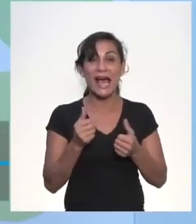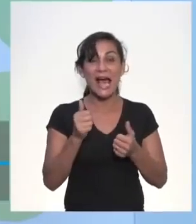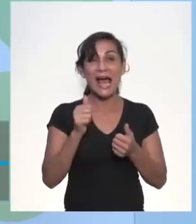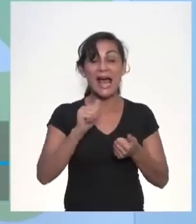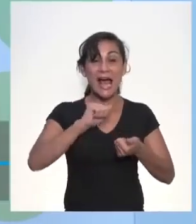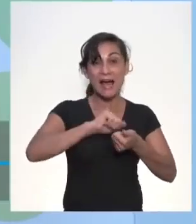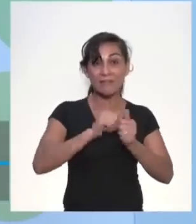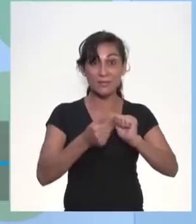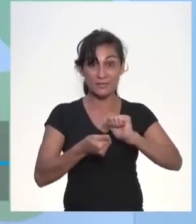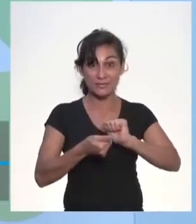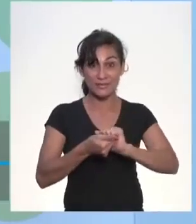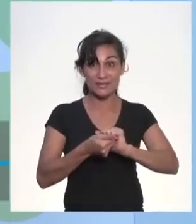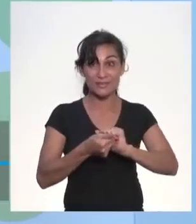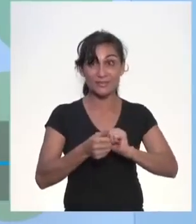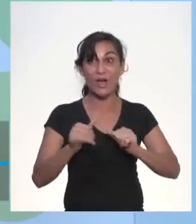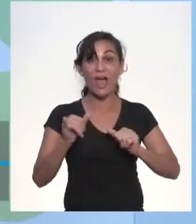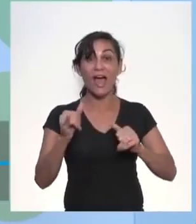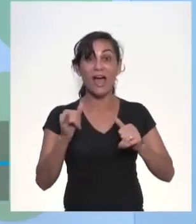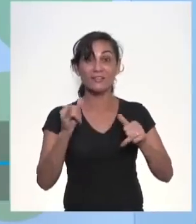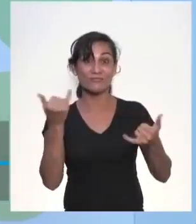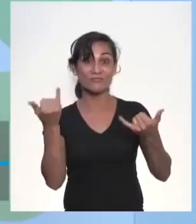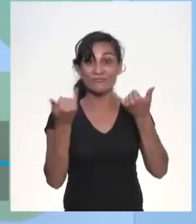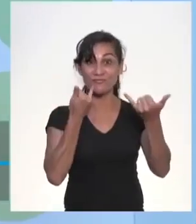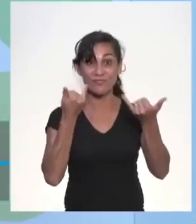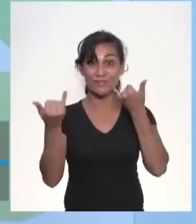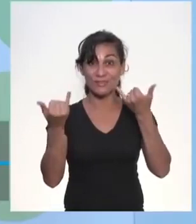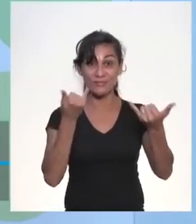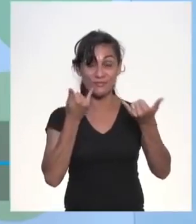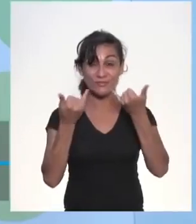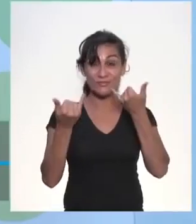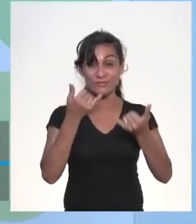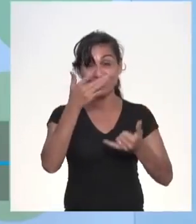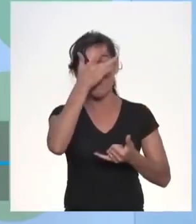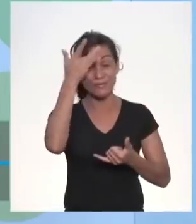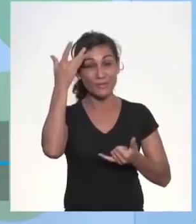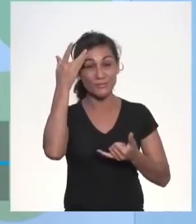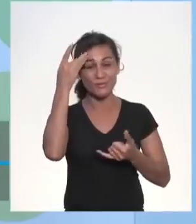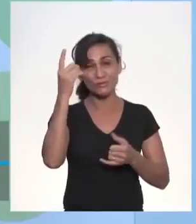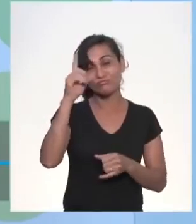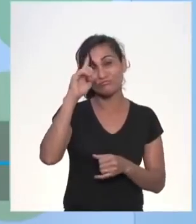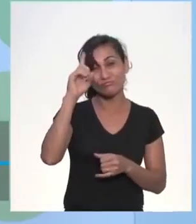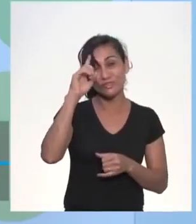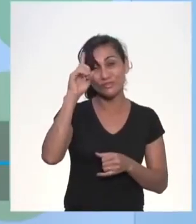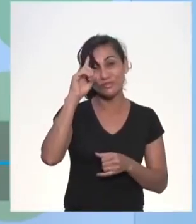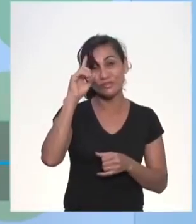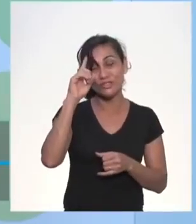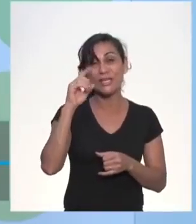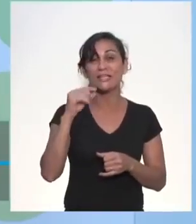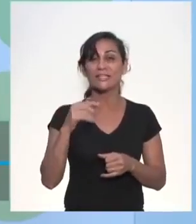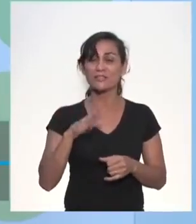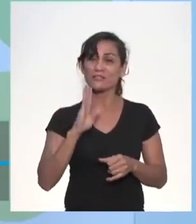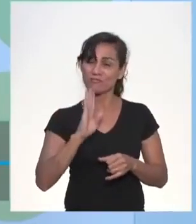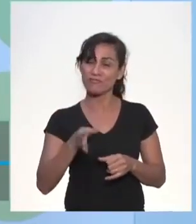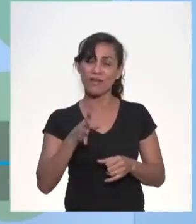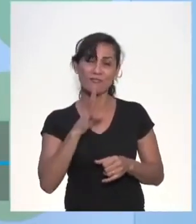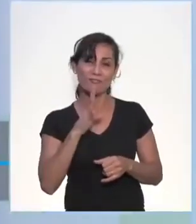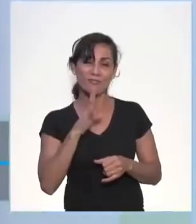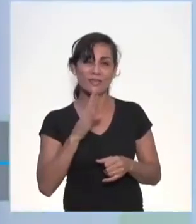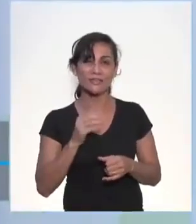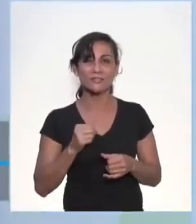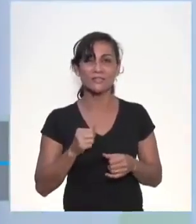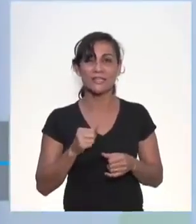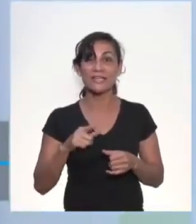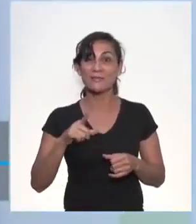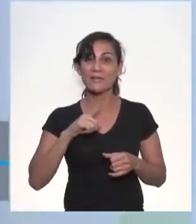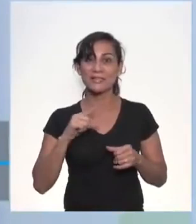adaptando as informações do poema para uma pessoa dos nossos dias, né? As pessoas que nós conhecemos. Colocaram aqui, ó, então,